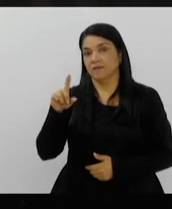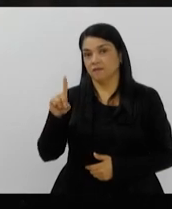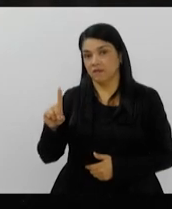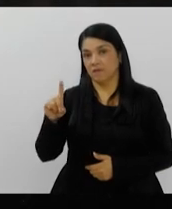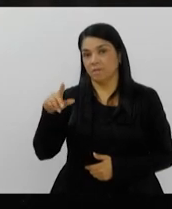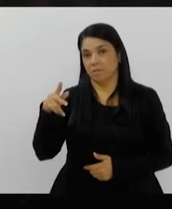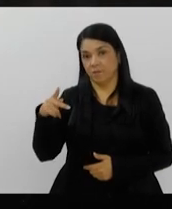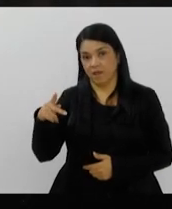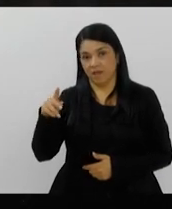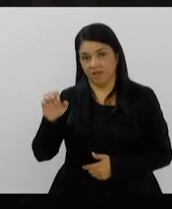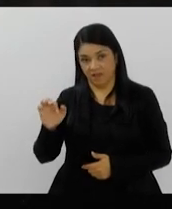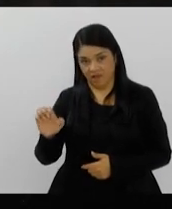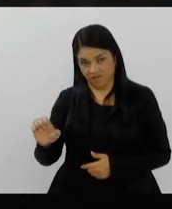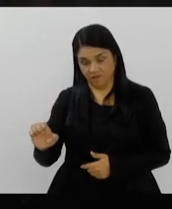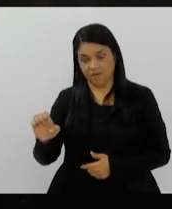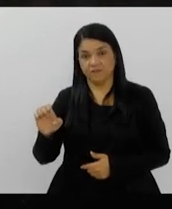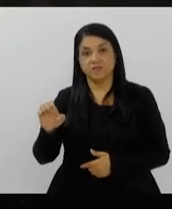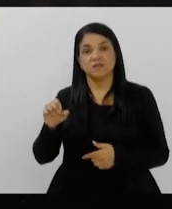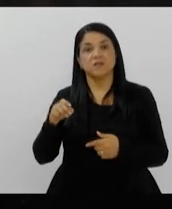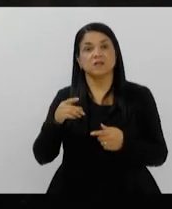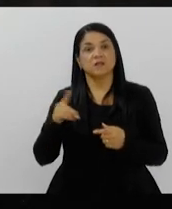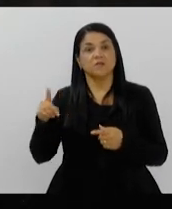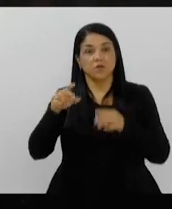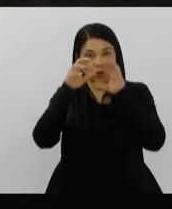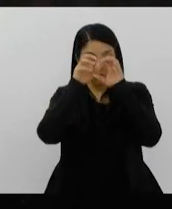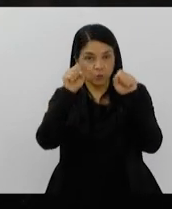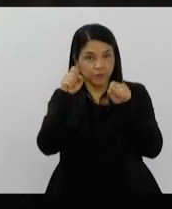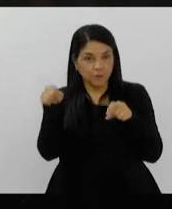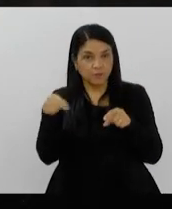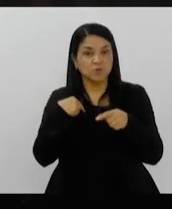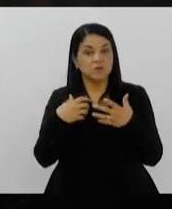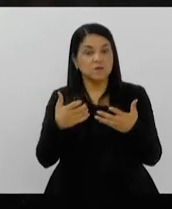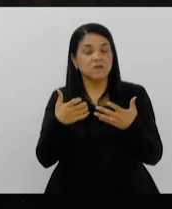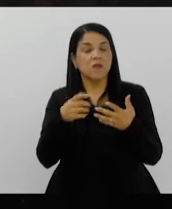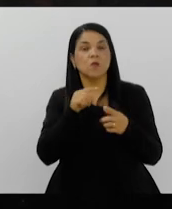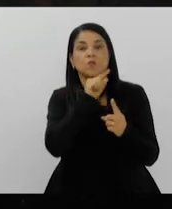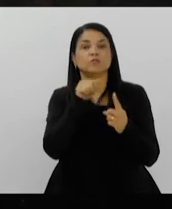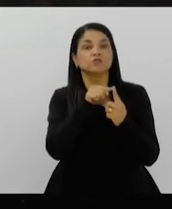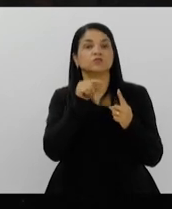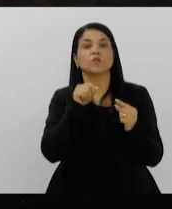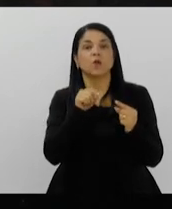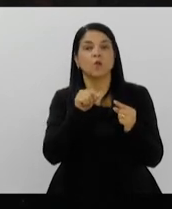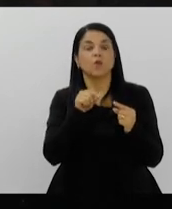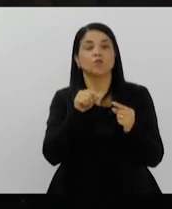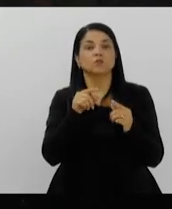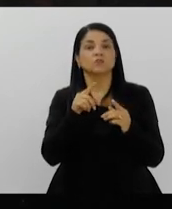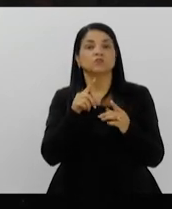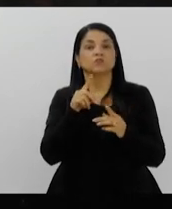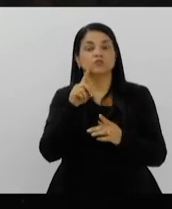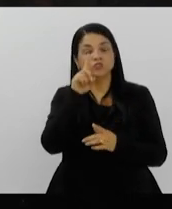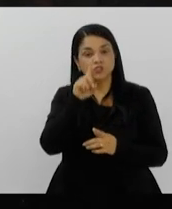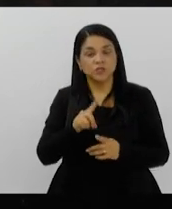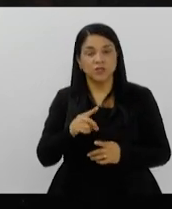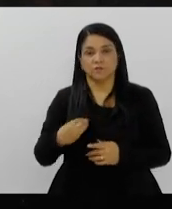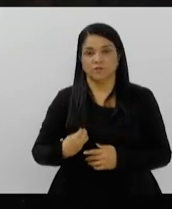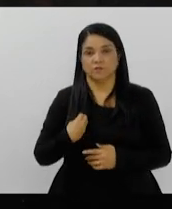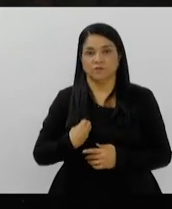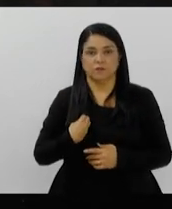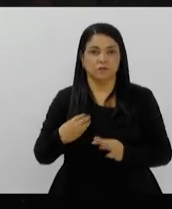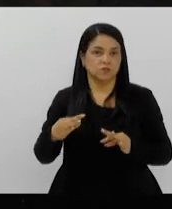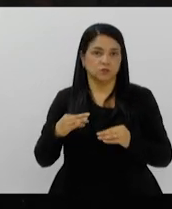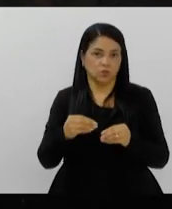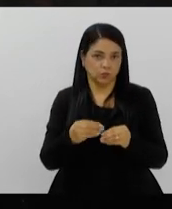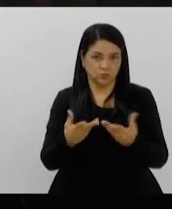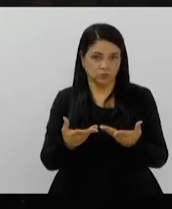Supremo, almejavam. É simples, a gente quer o bem viver de todos e todas desse Estado e não apenas uma segurança pública